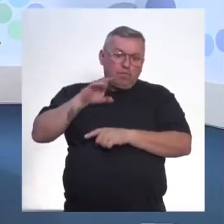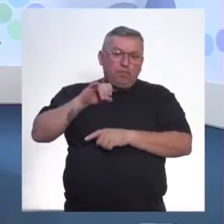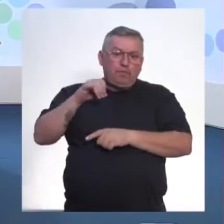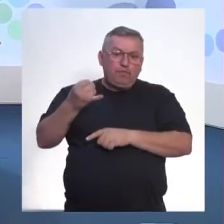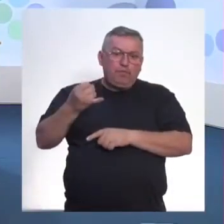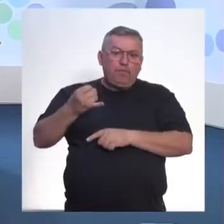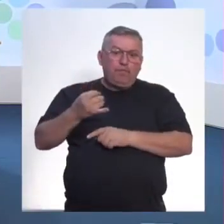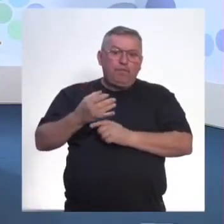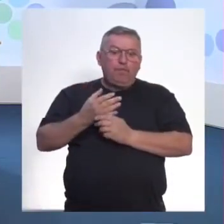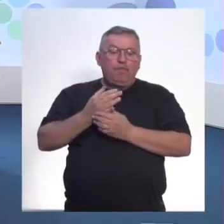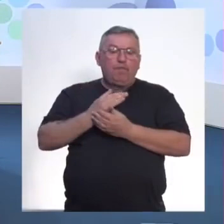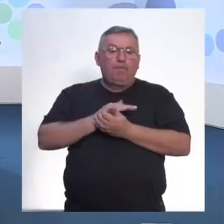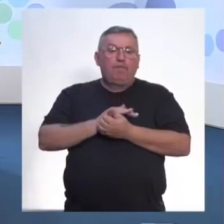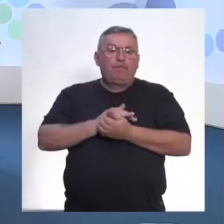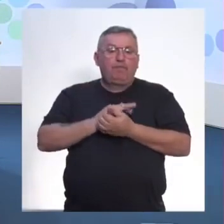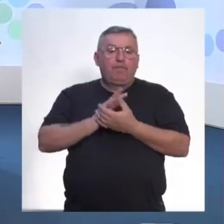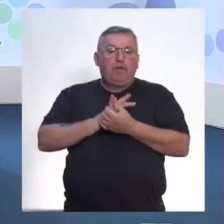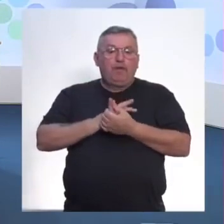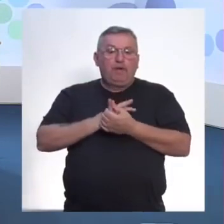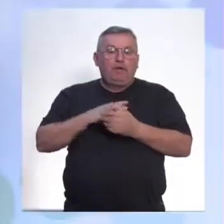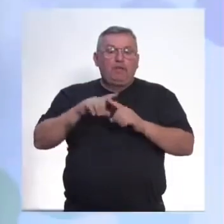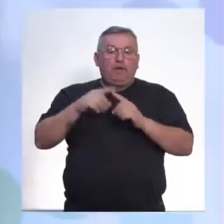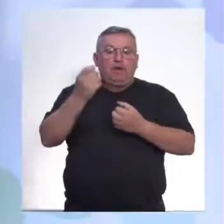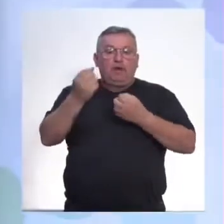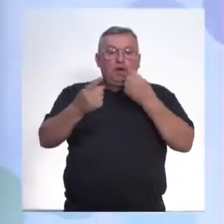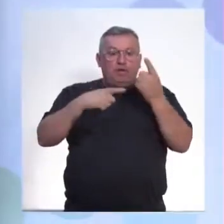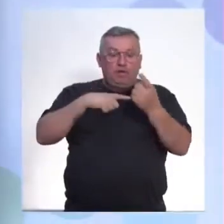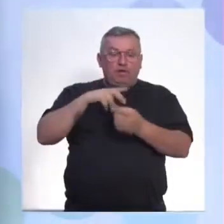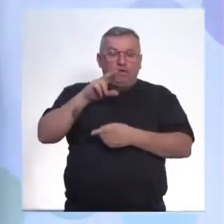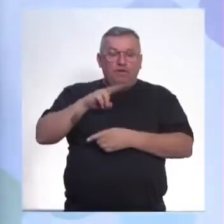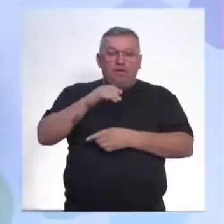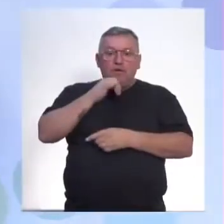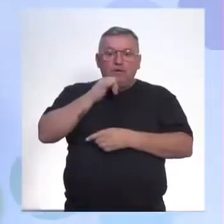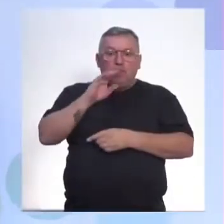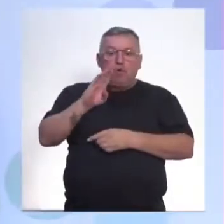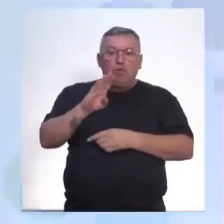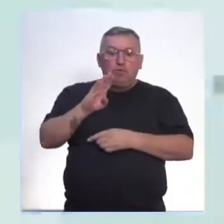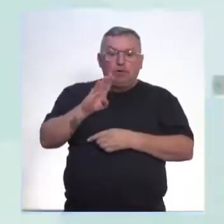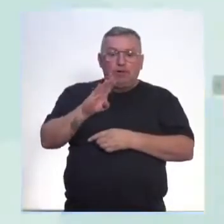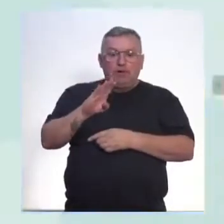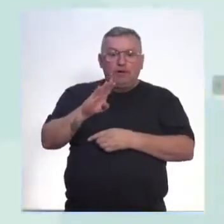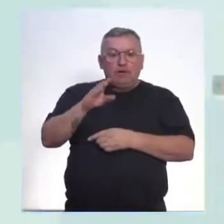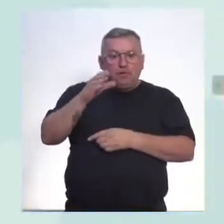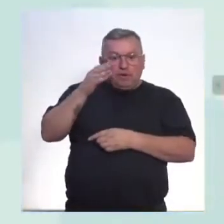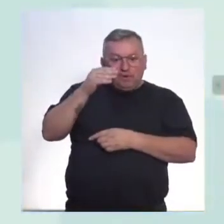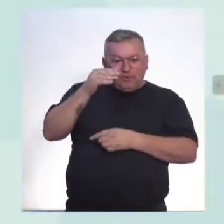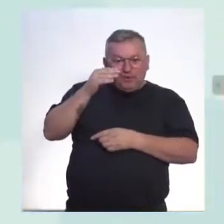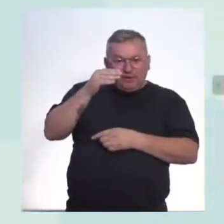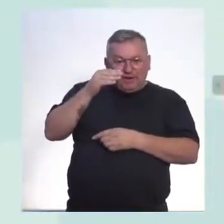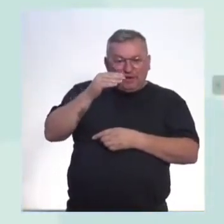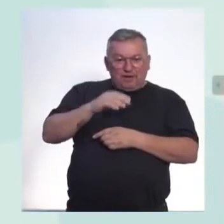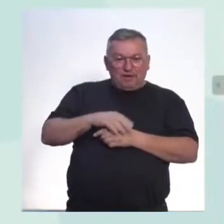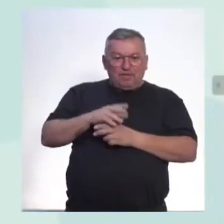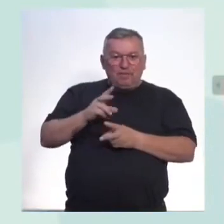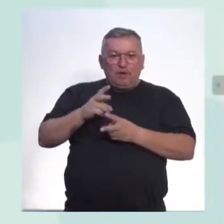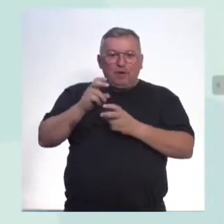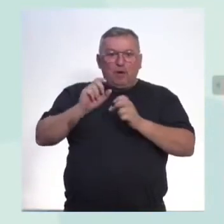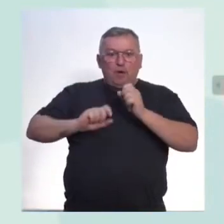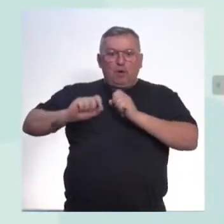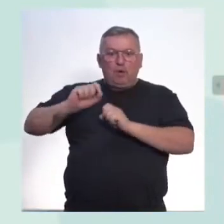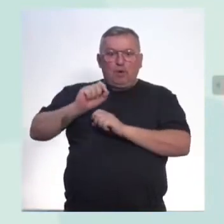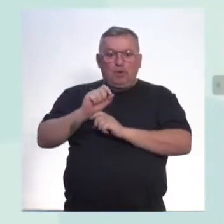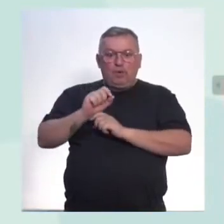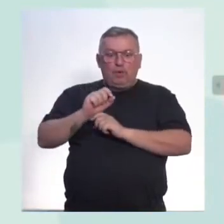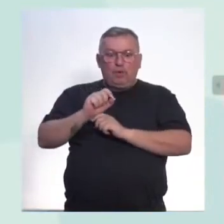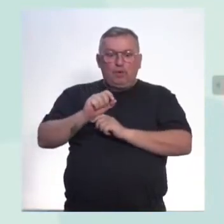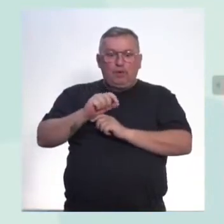aproveitar. Acho que não precisa fazer todos, mas tem alguns aí que a gente vai utilizar. O B é um deles. Né? Então, o que você percebe? Que o B